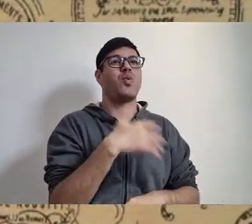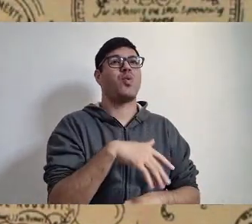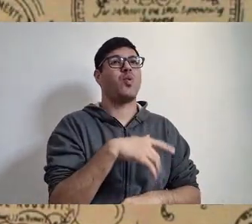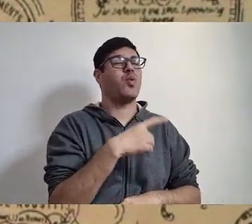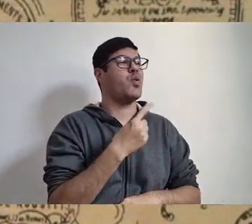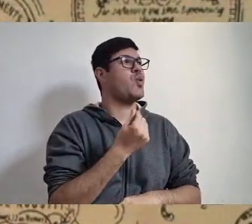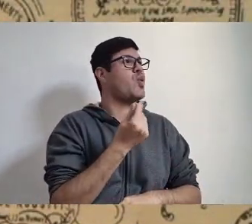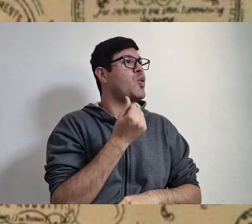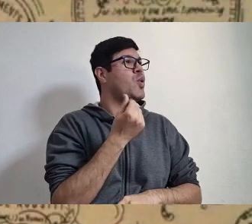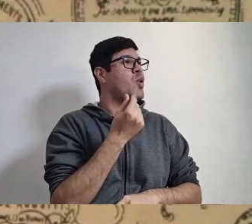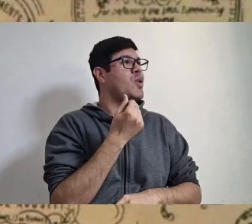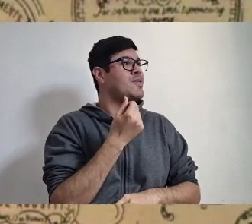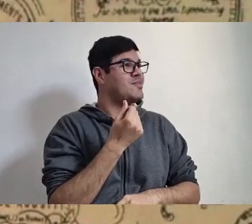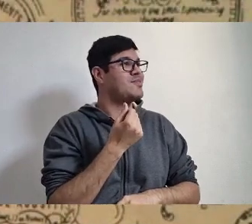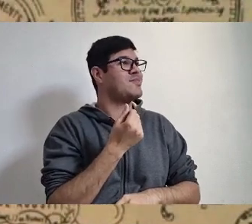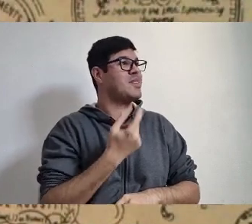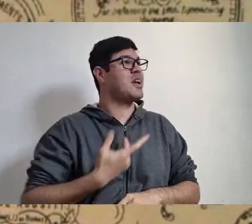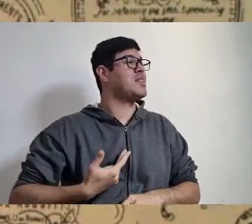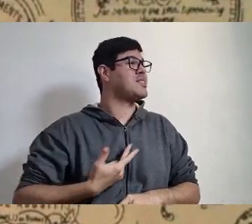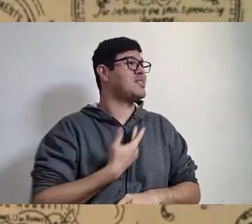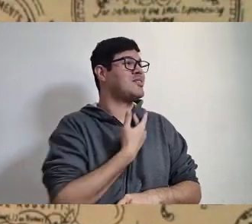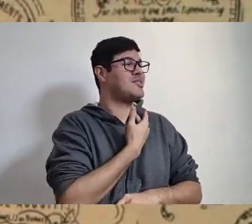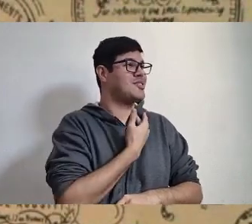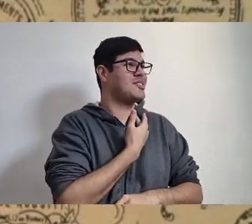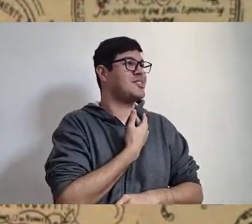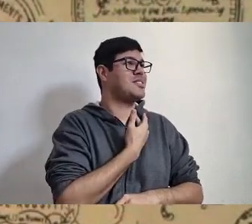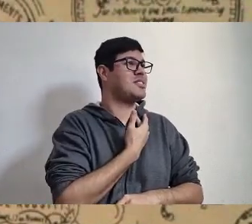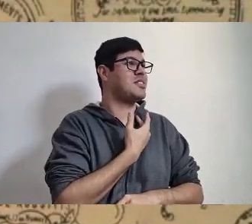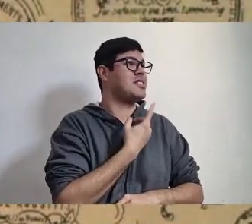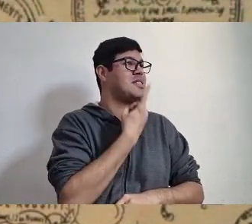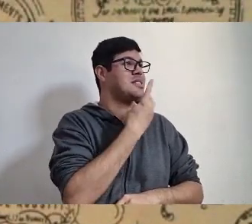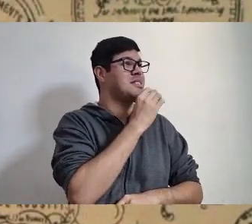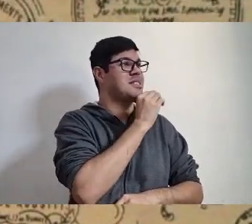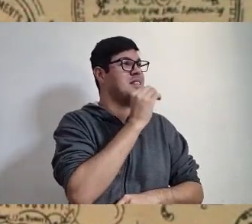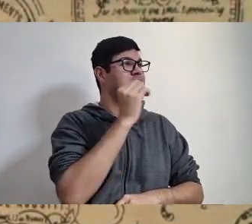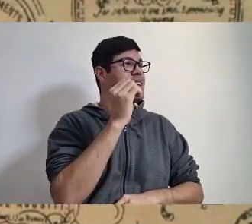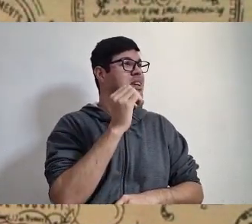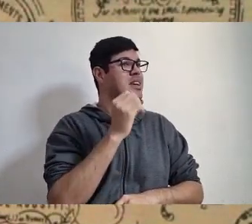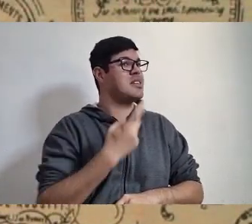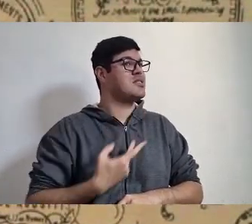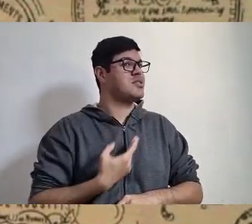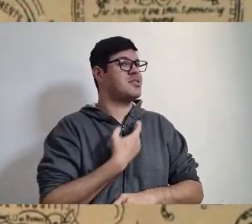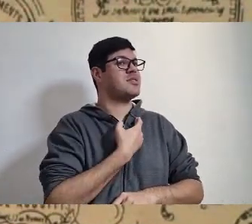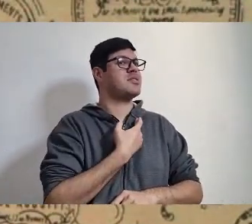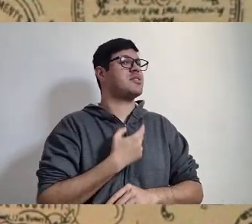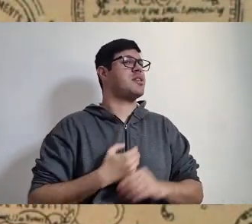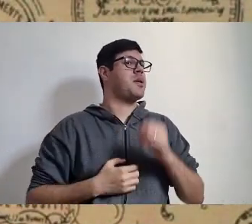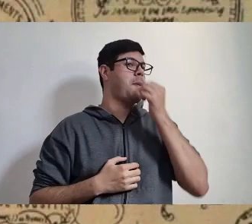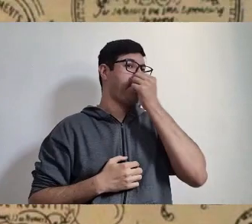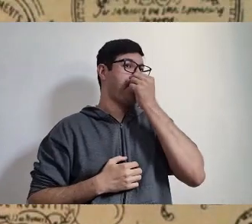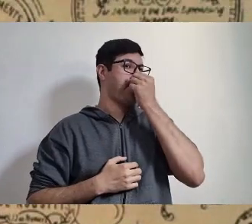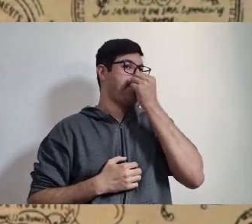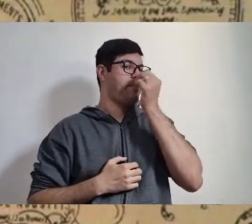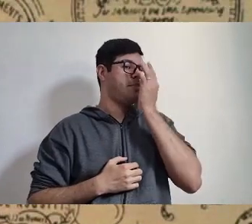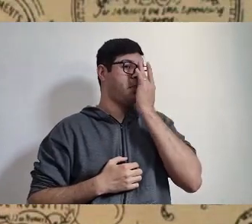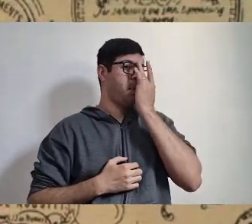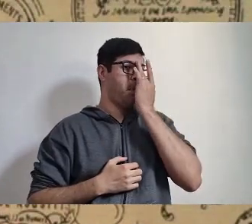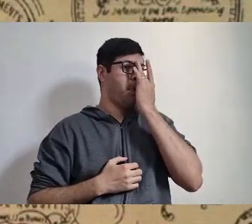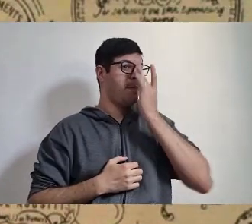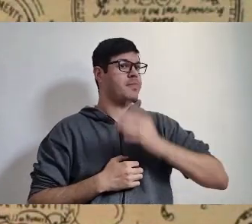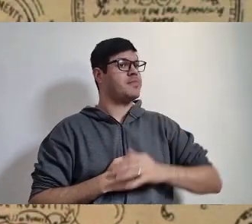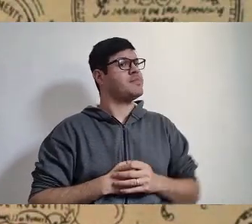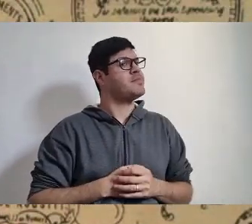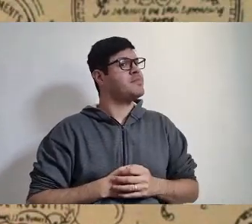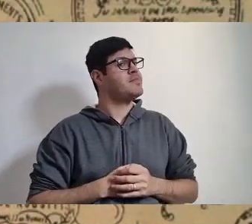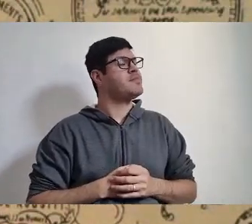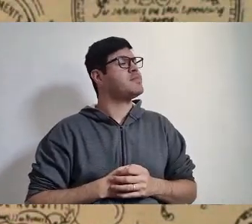cirurgia. Os médicos estavam falando, R$100 uma cirurgia. Teve o Dr. Márcio Nunes colocou na sessão outro dia, R$100 um procedimento